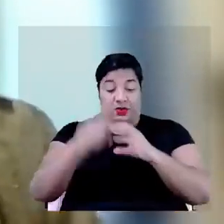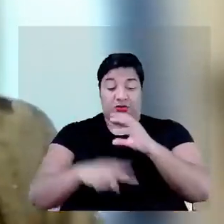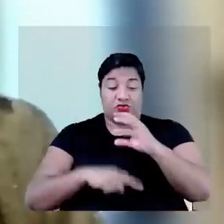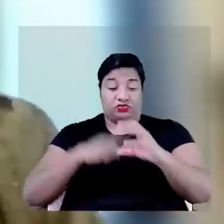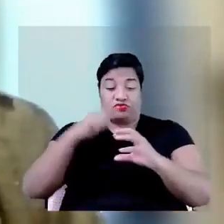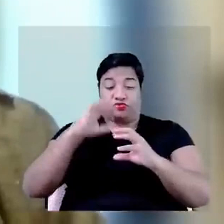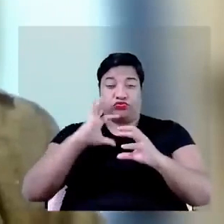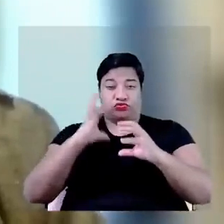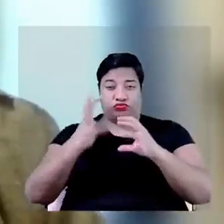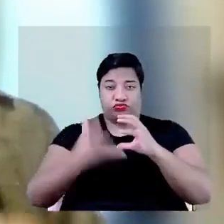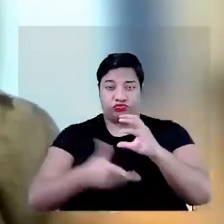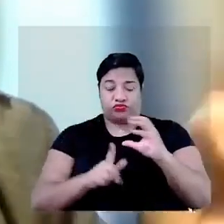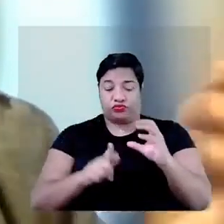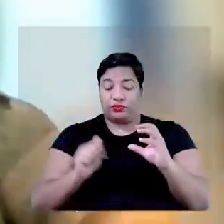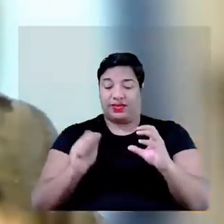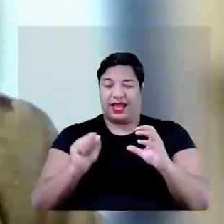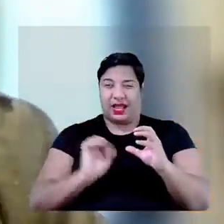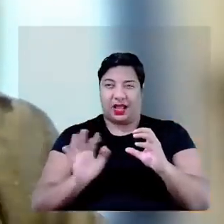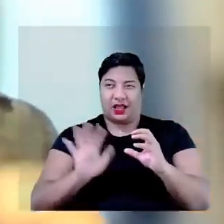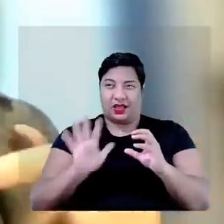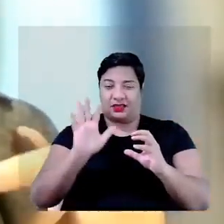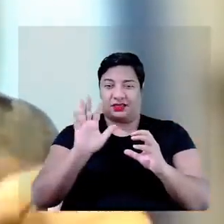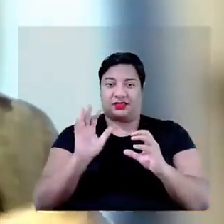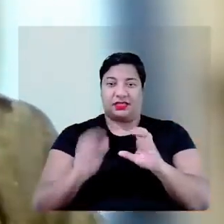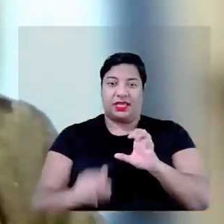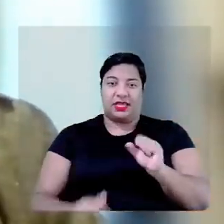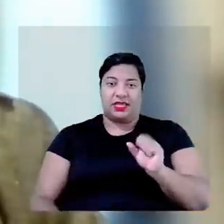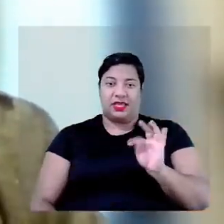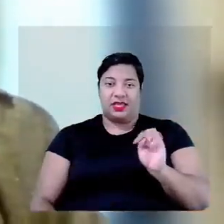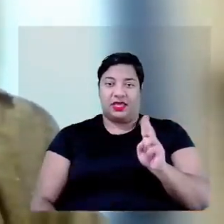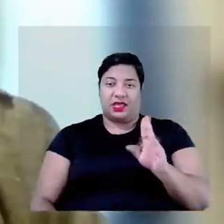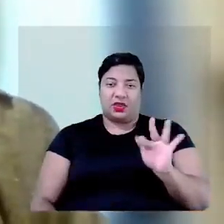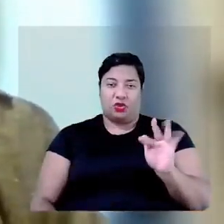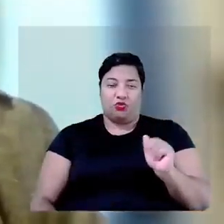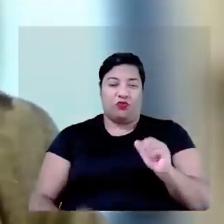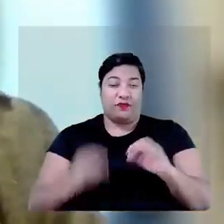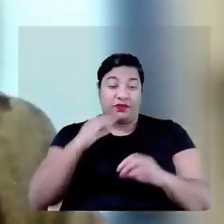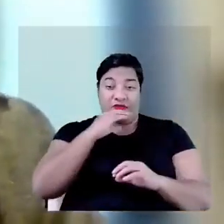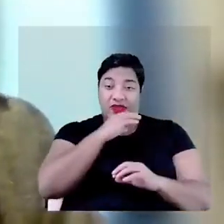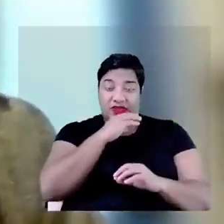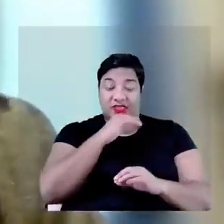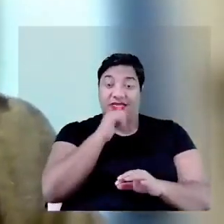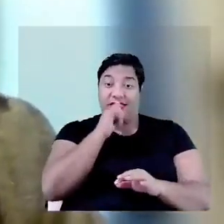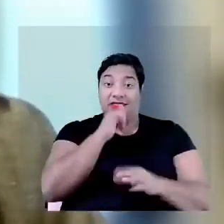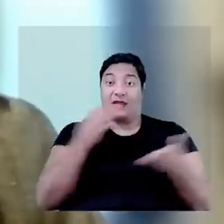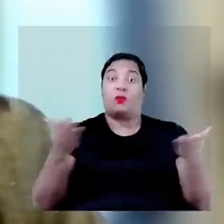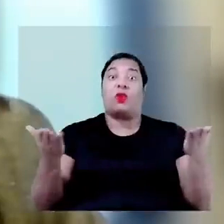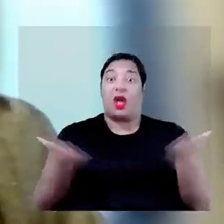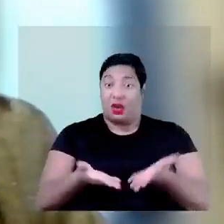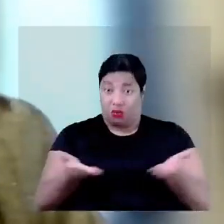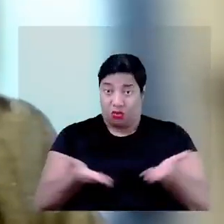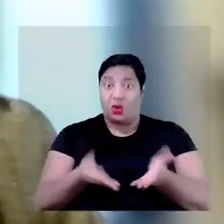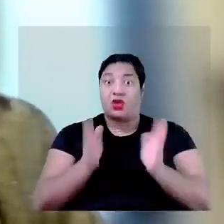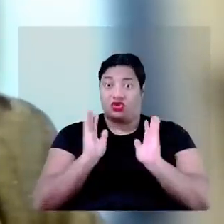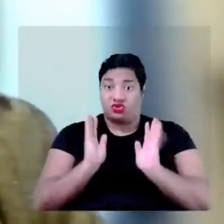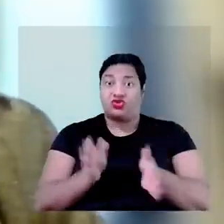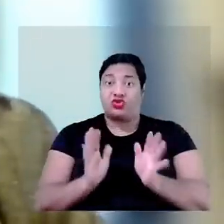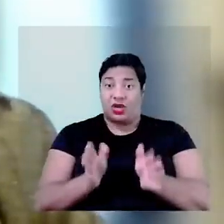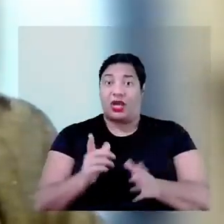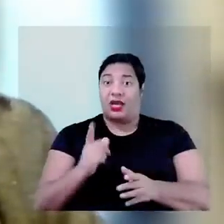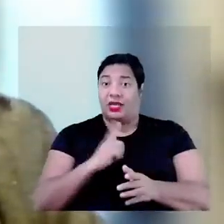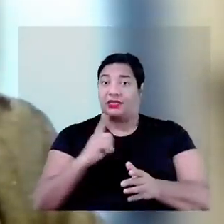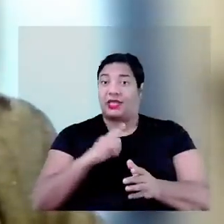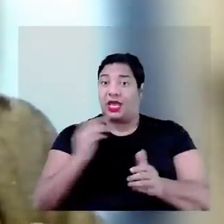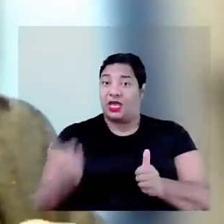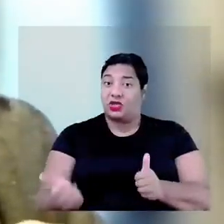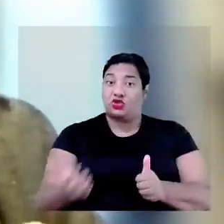Por exemplo, neste momento está em curso a substituição de uma parte expressiva da